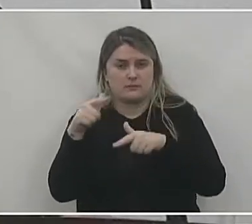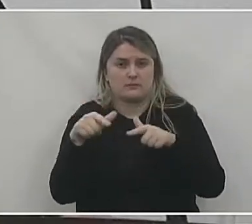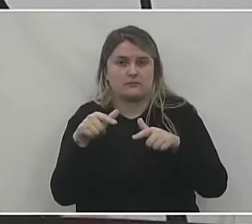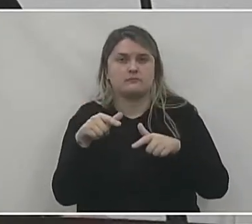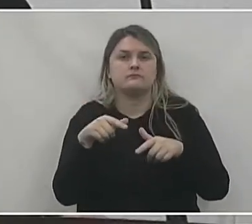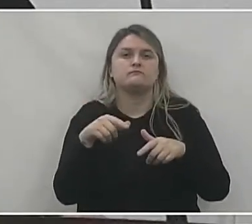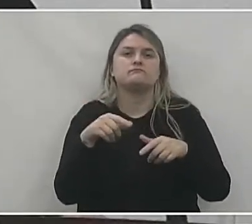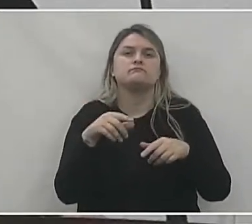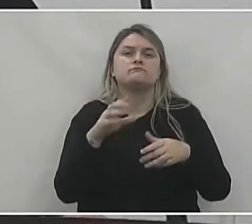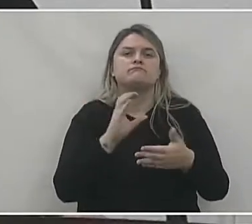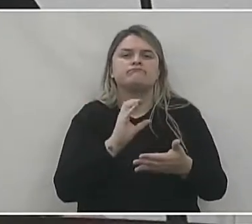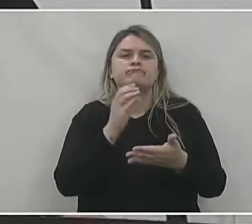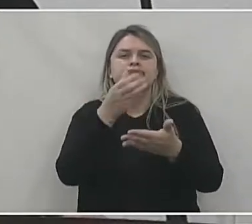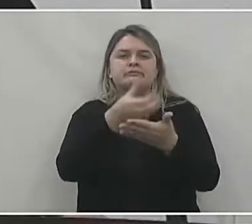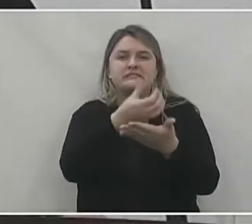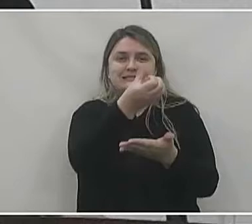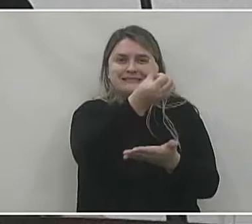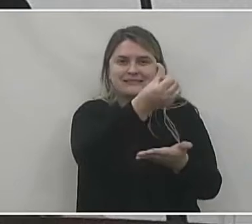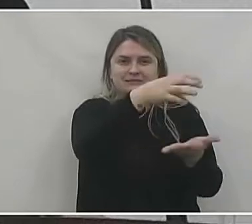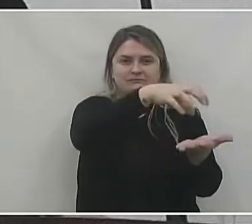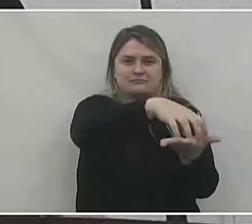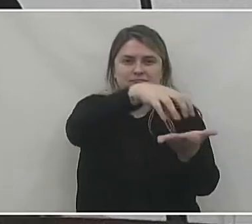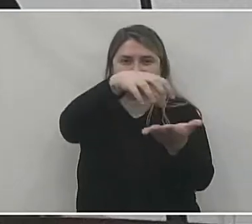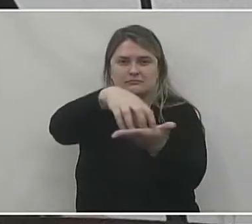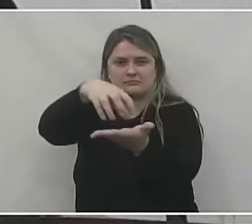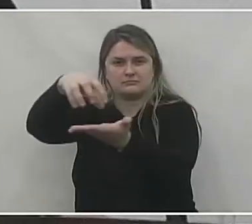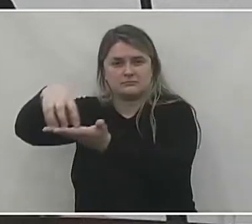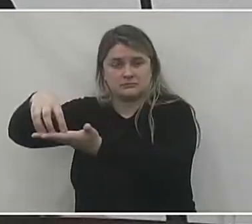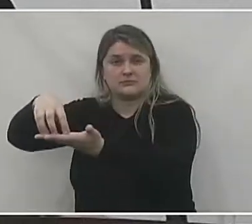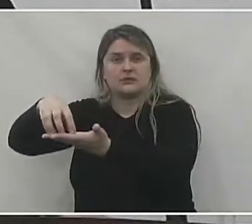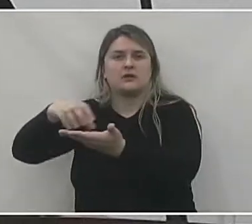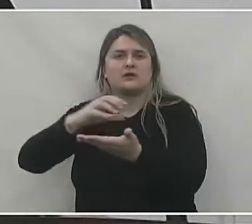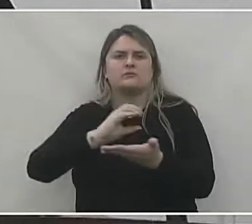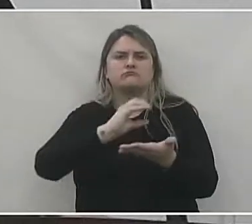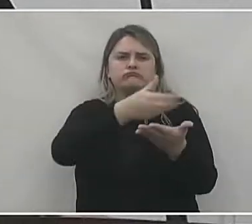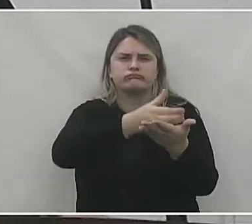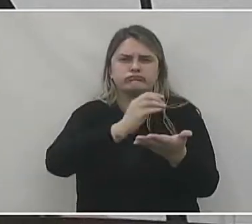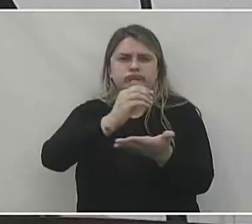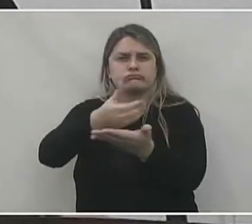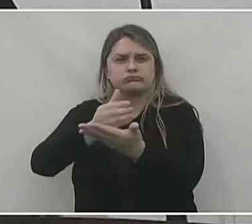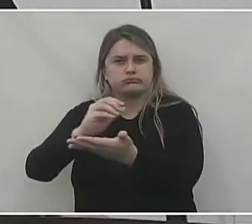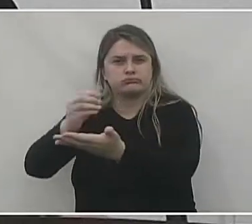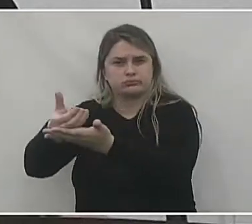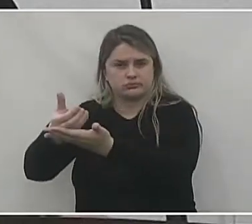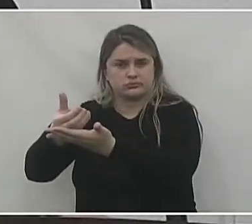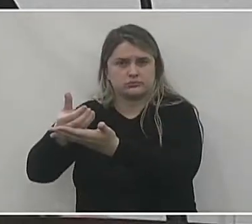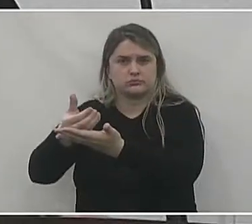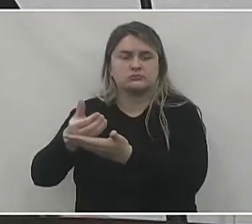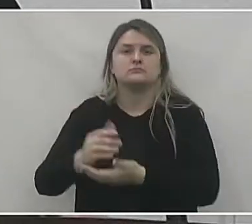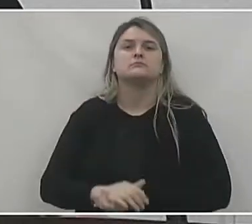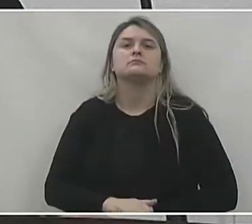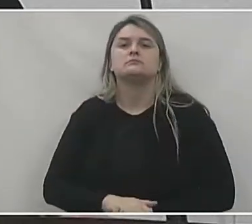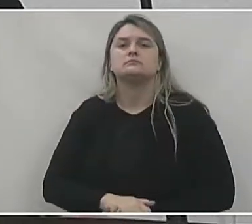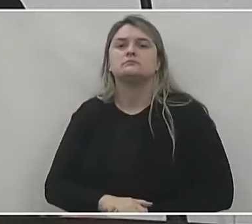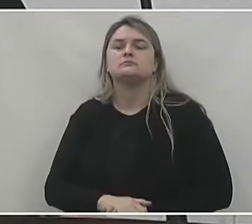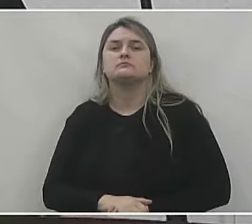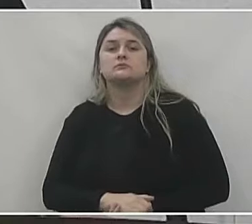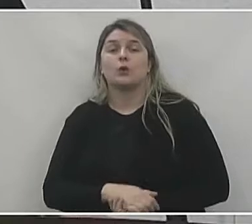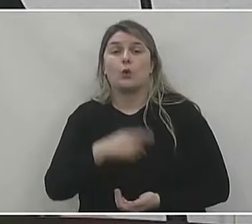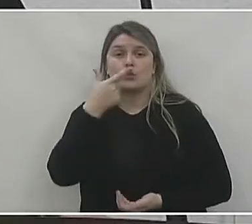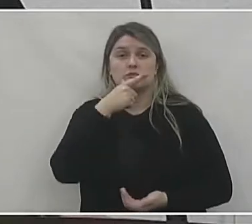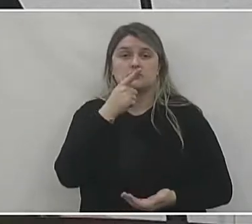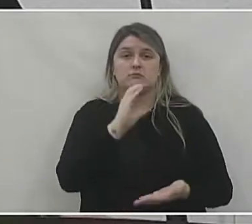nós destinamos para 6 entidades recursos, ajuda para as entidades filantrópicas de União da Vitória. A